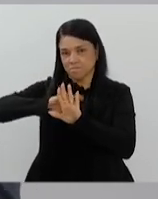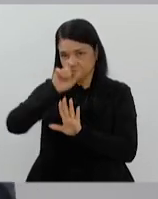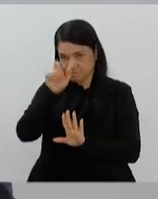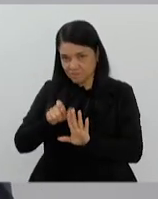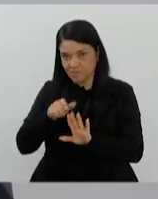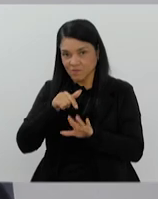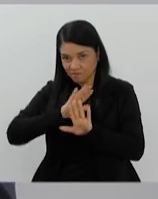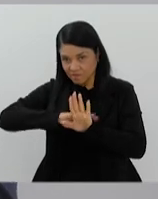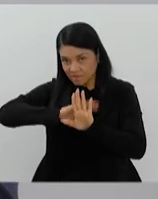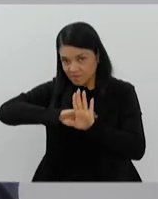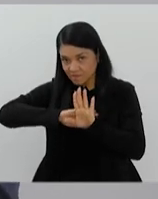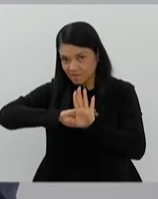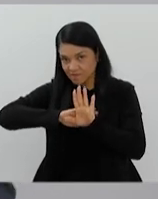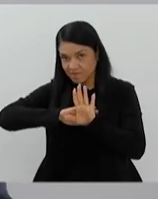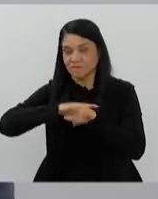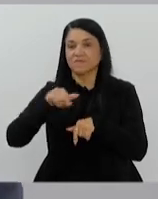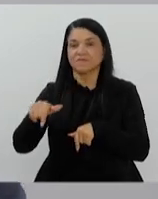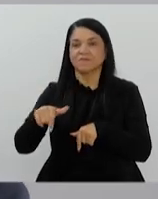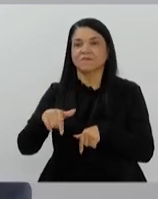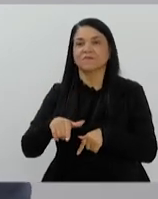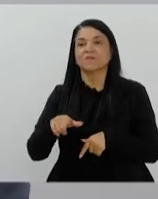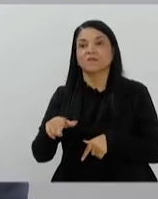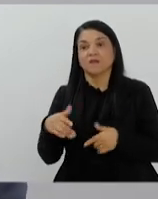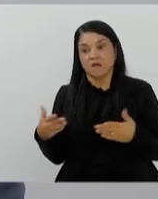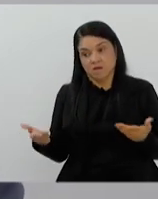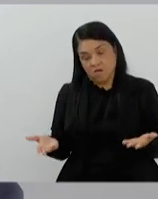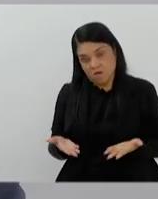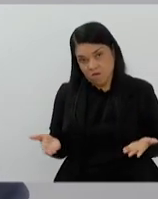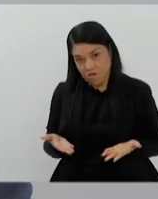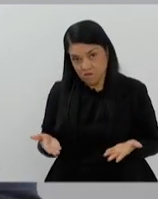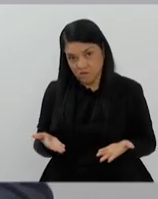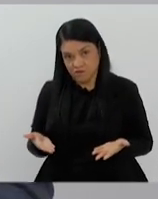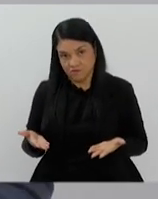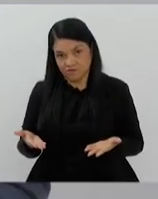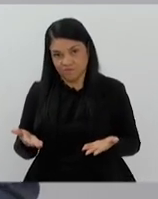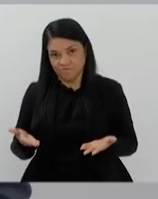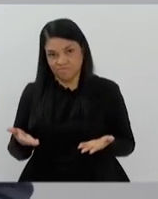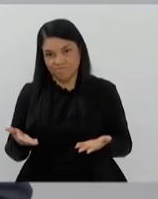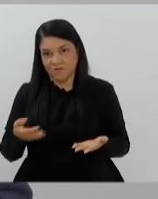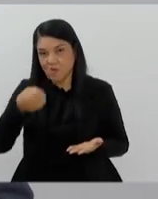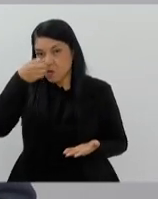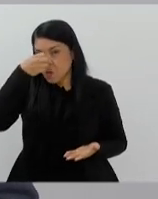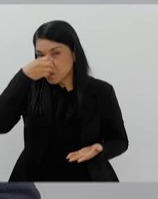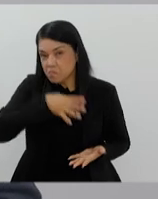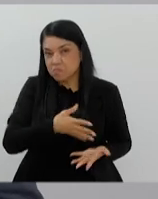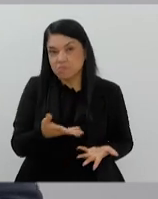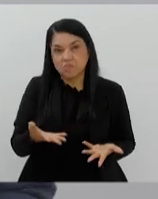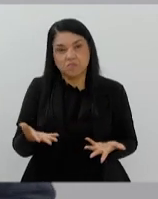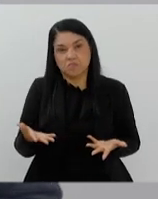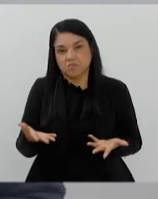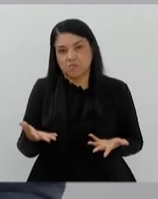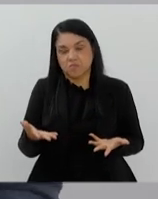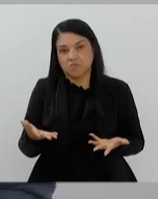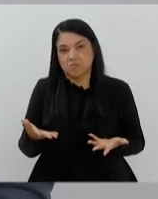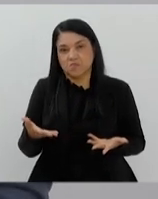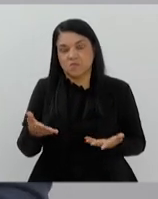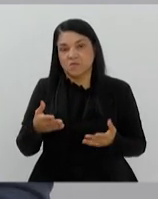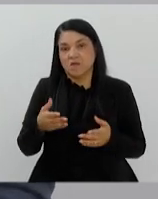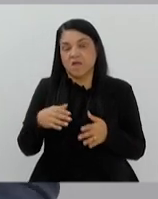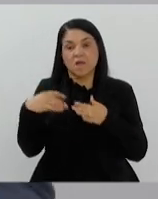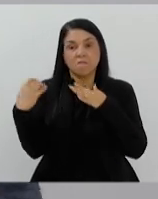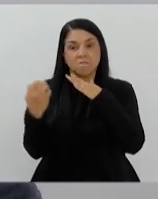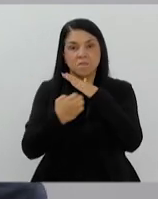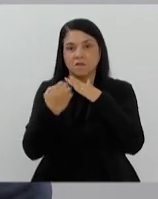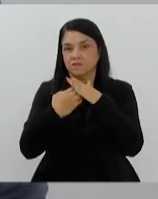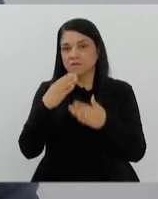se não é isso O que a gente tá diante aqui é de um escárnio com a comunicação da maior empresa do Governo do Estado